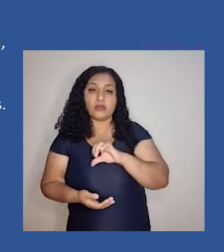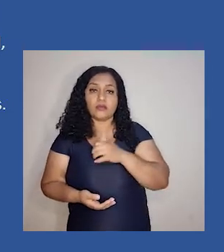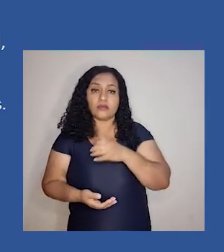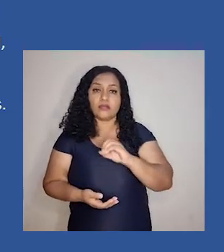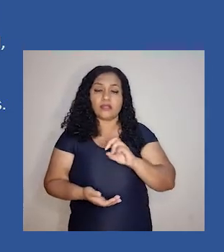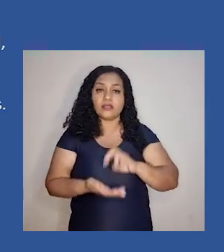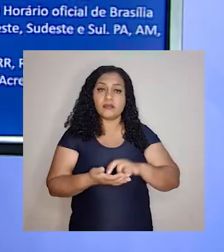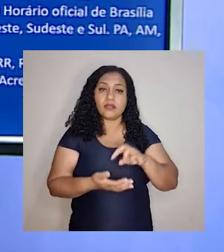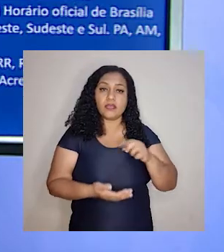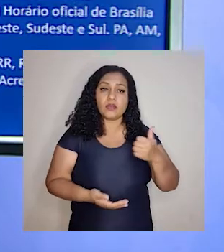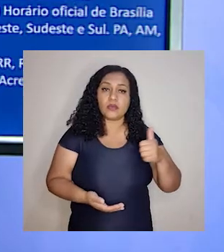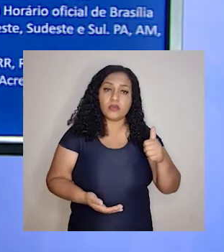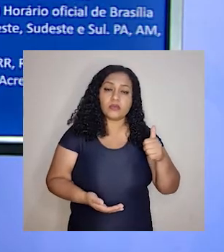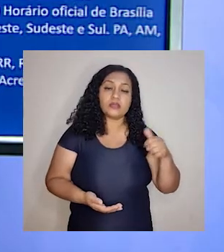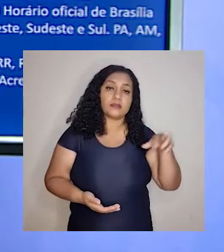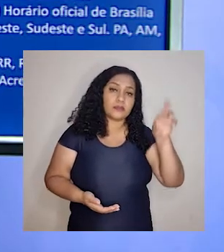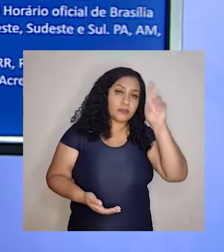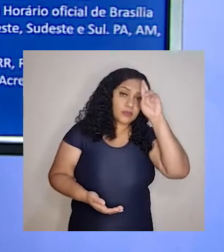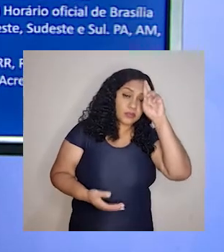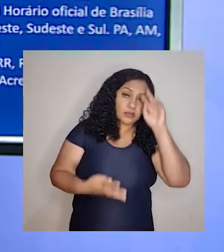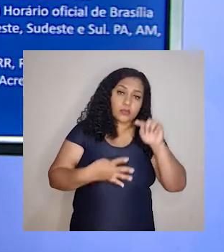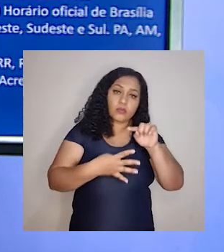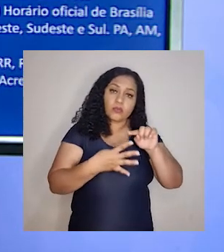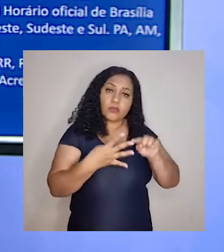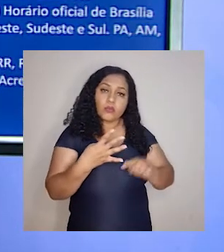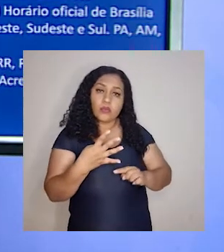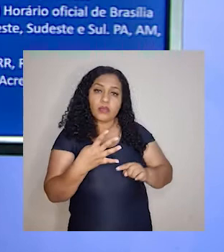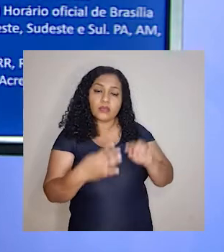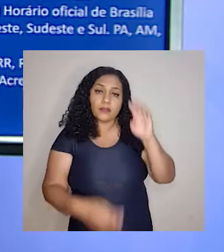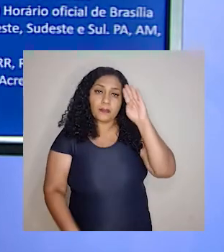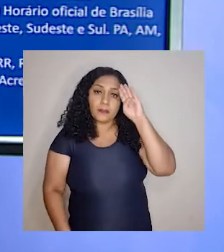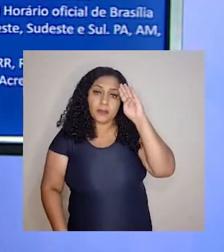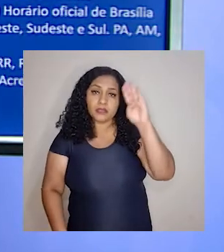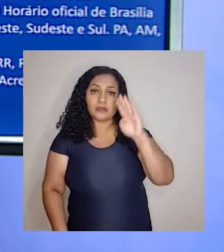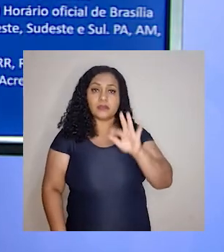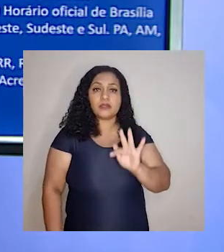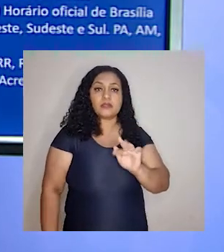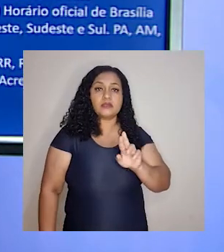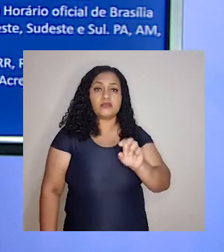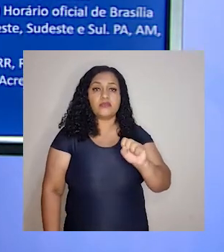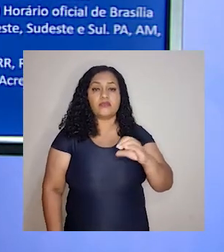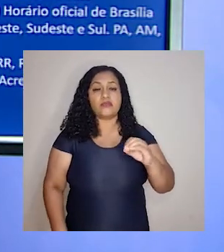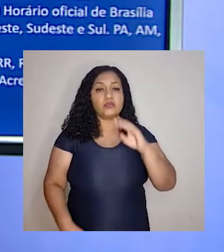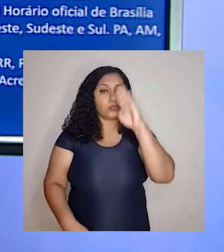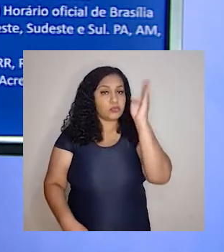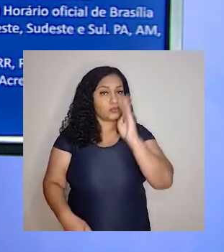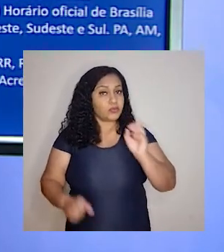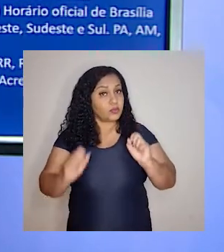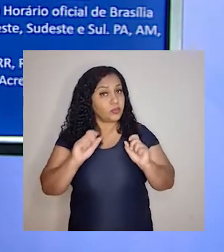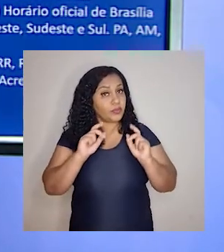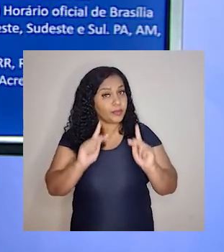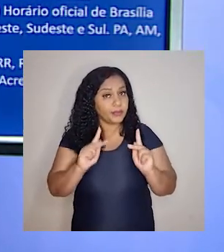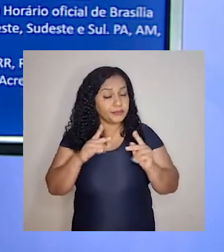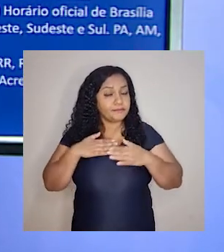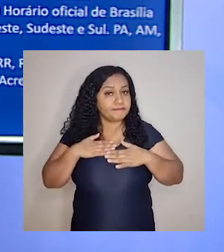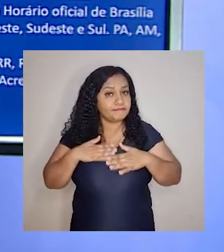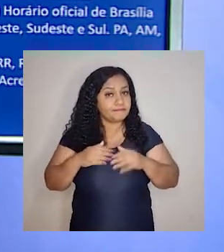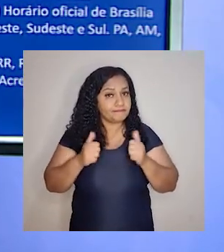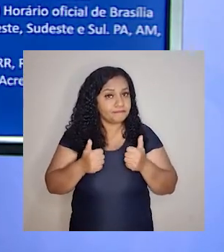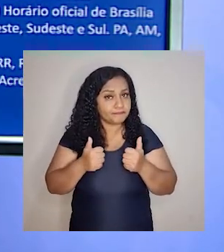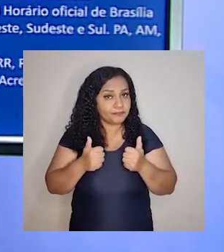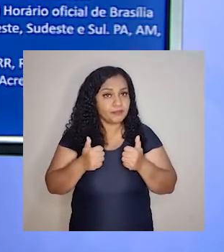manhã 11 horas da manhã e meio-dia então esses são os quatro principais fusos do Brasil combinado beleza